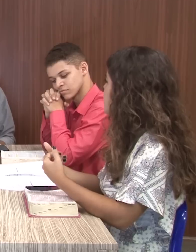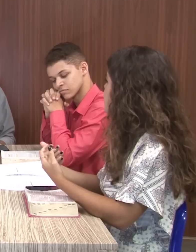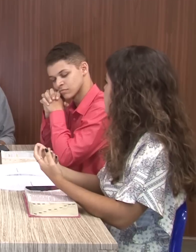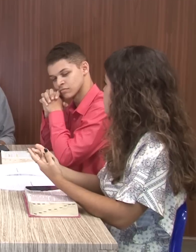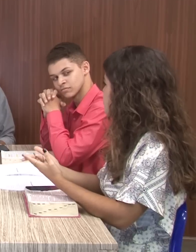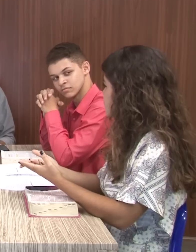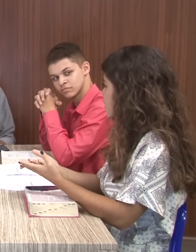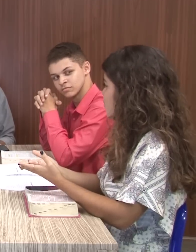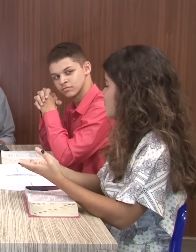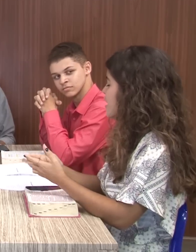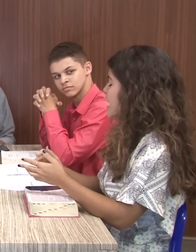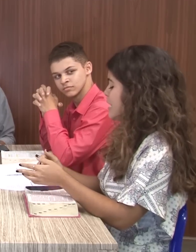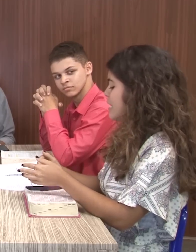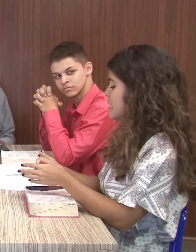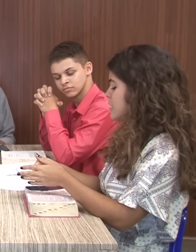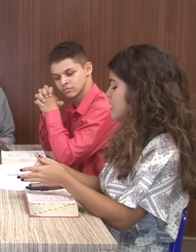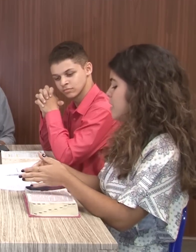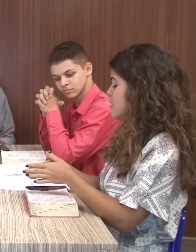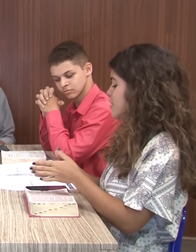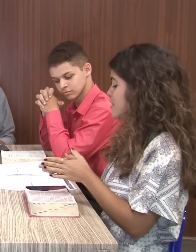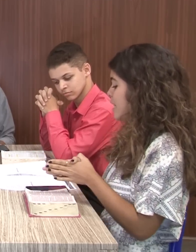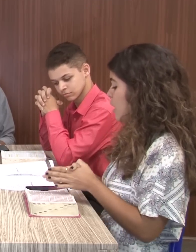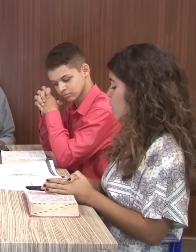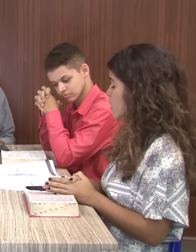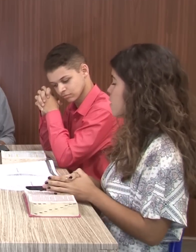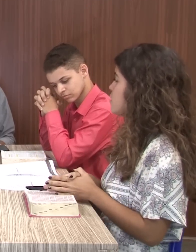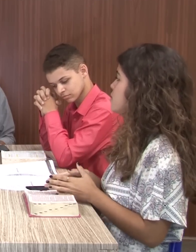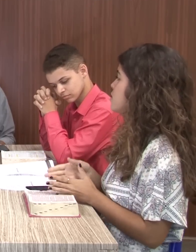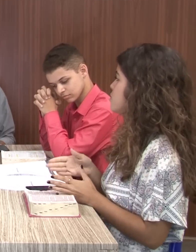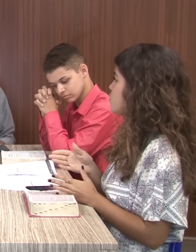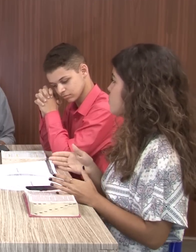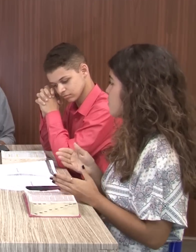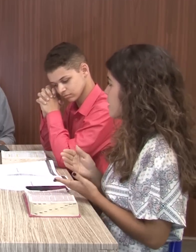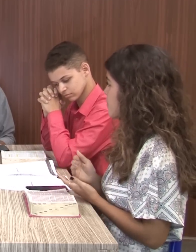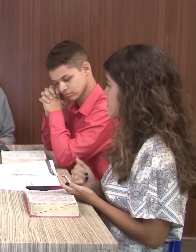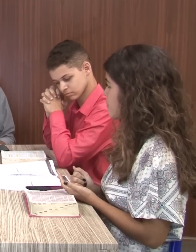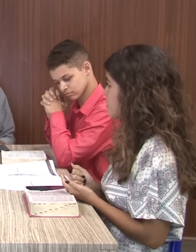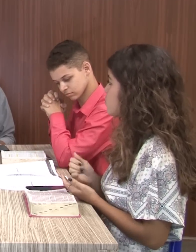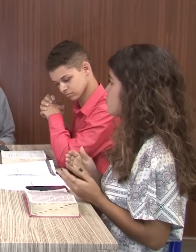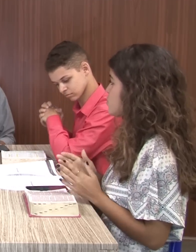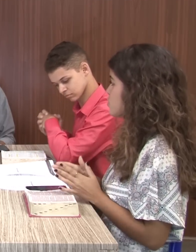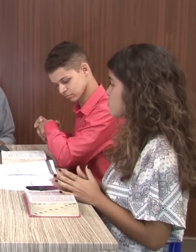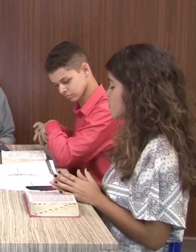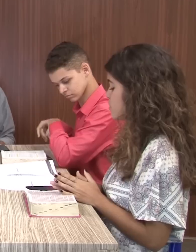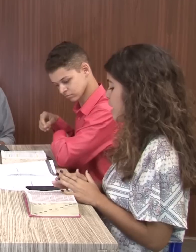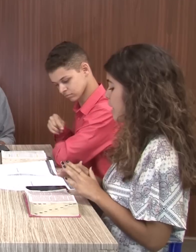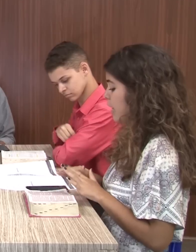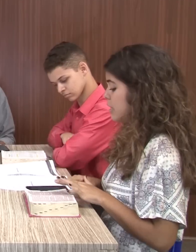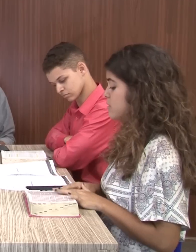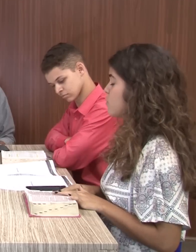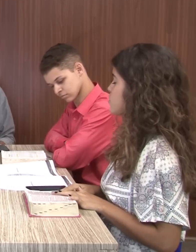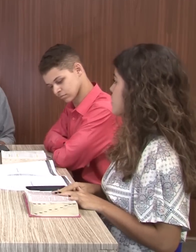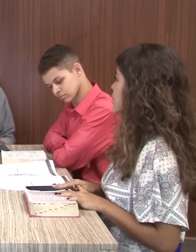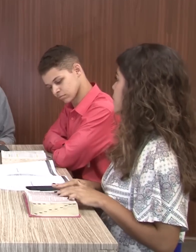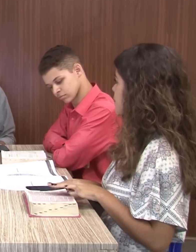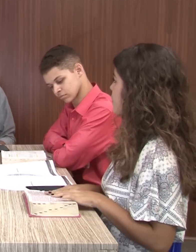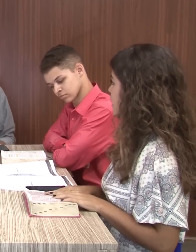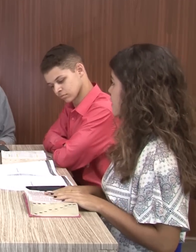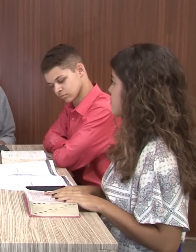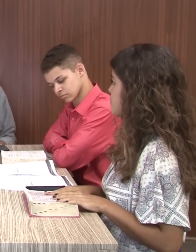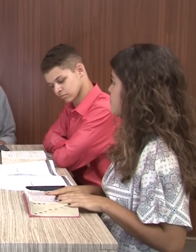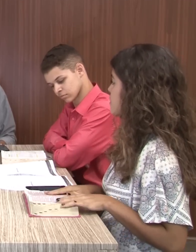apontam para a igreja infiel. Aquela que na hora do arrebatamento, quando Jesus voltar, não